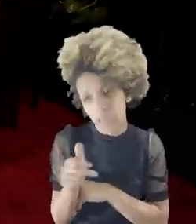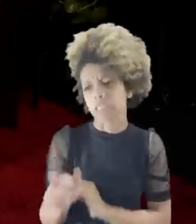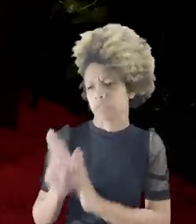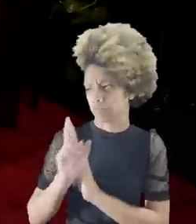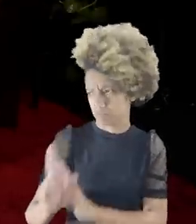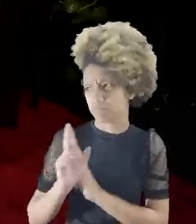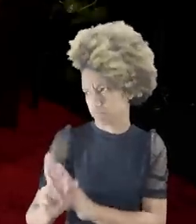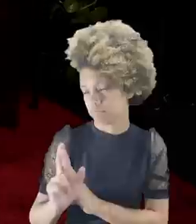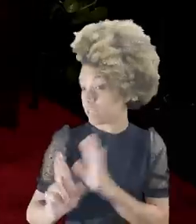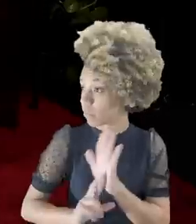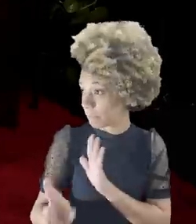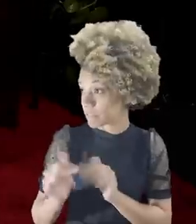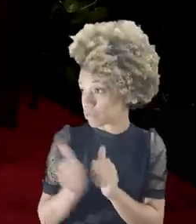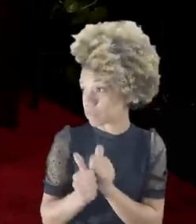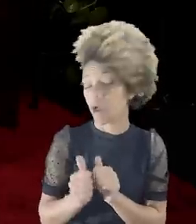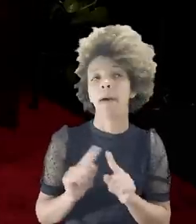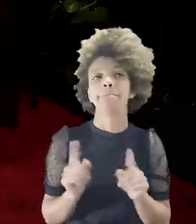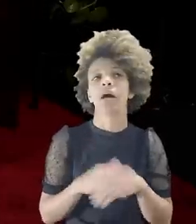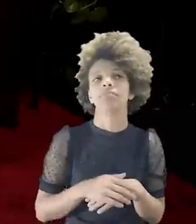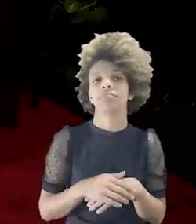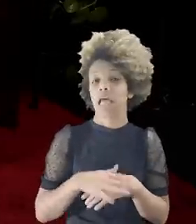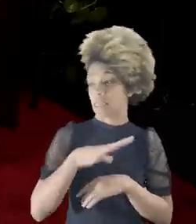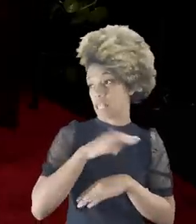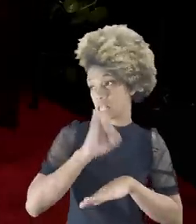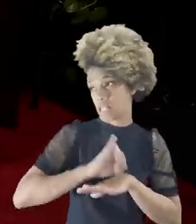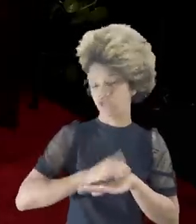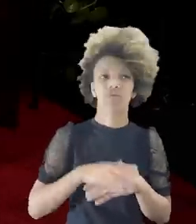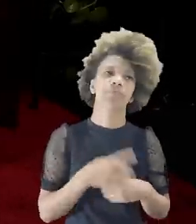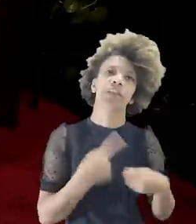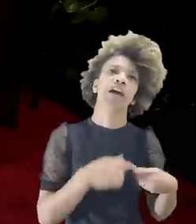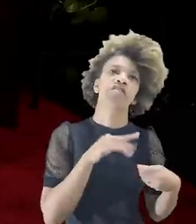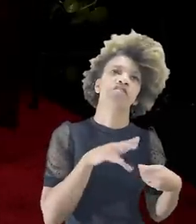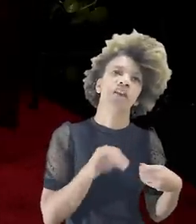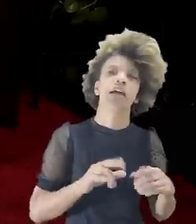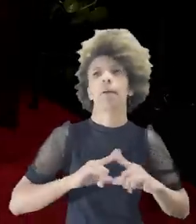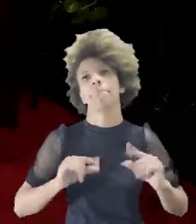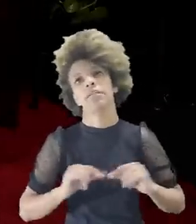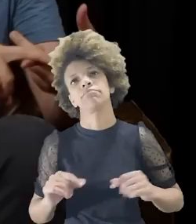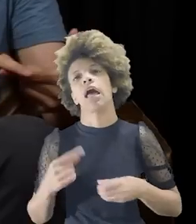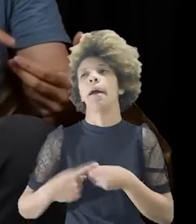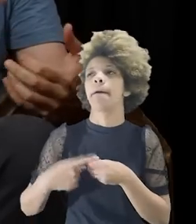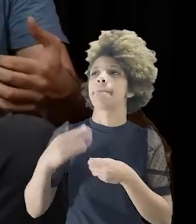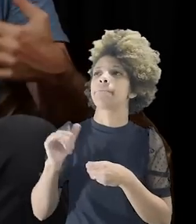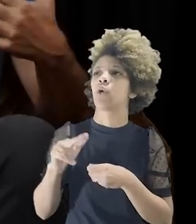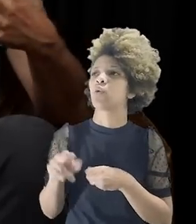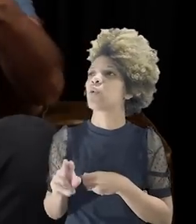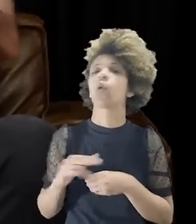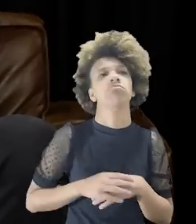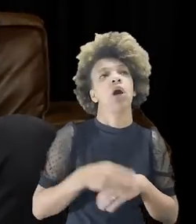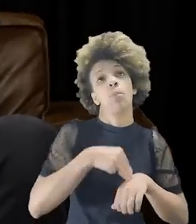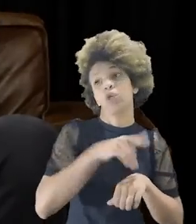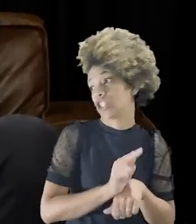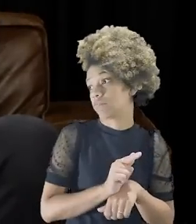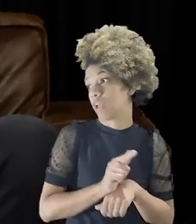e quer não você tá apresentando o esporte e dessa cidade então você tem Franca você tem em Brasília você tem Bauru Mogi são cidades